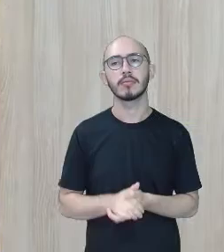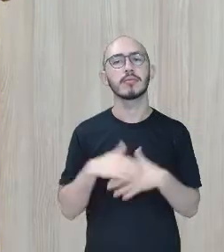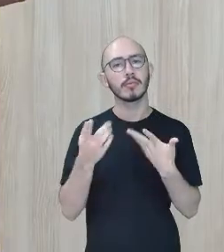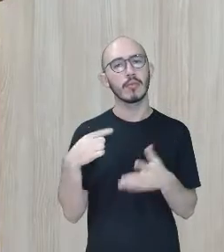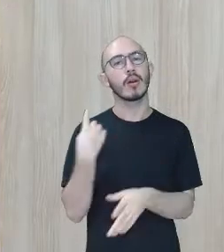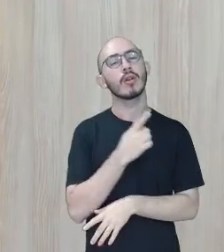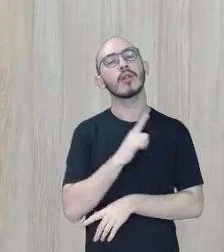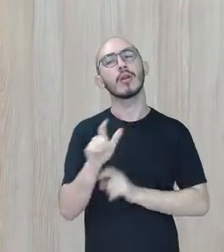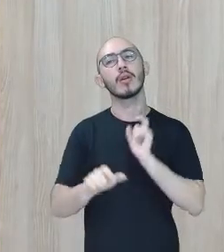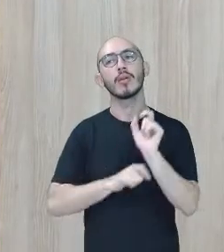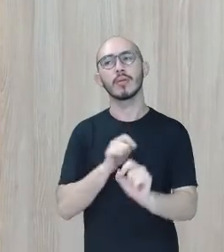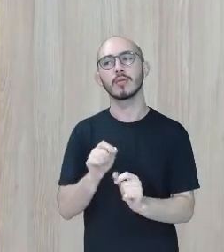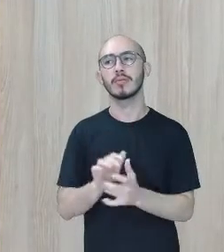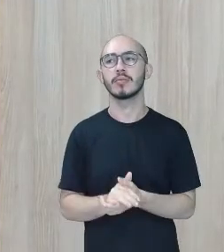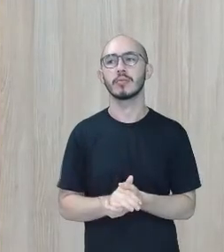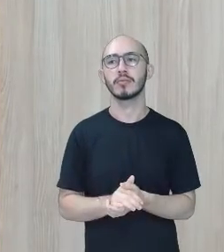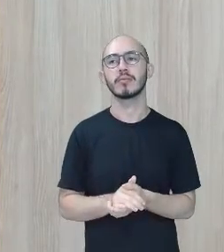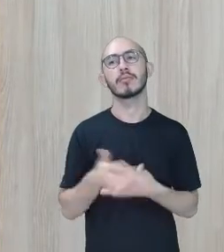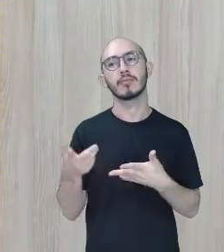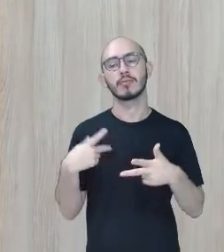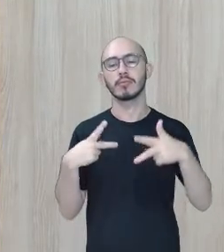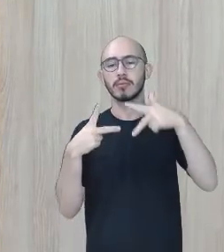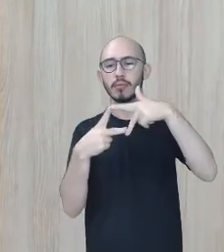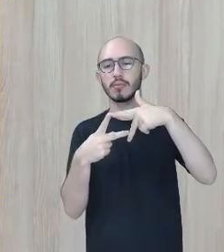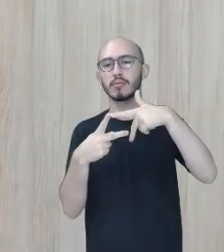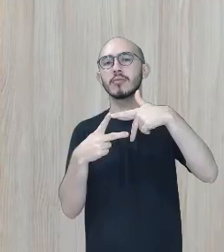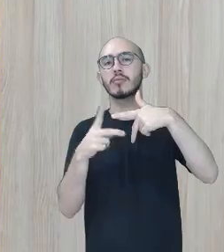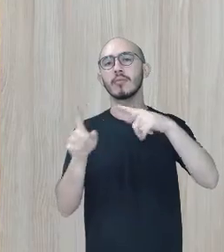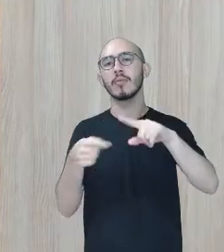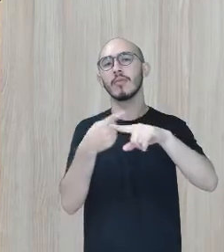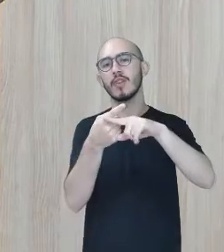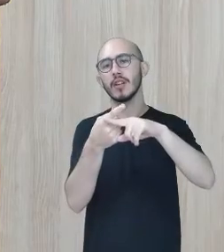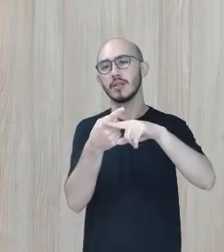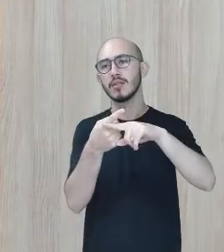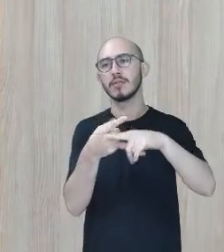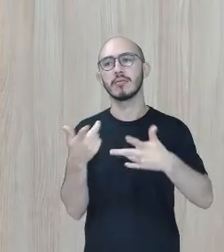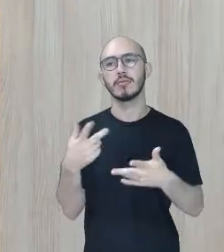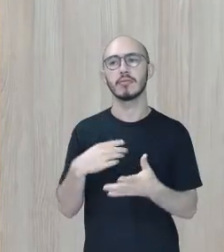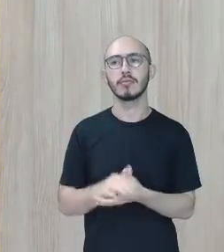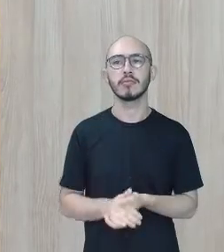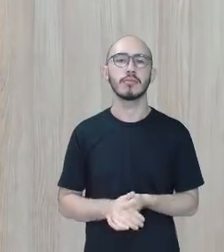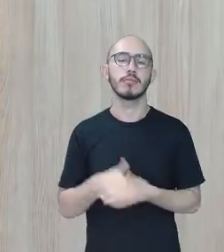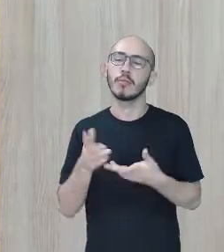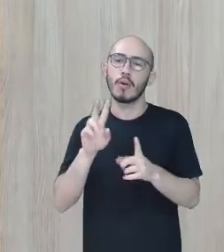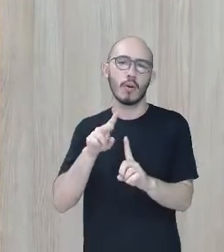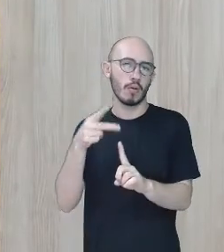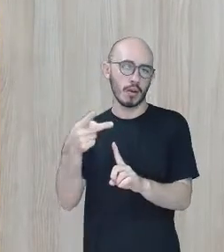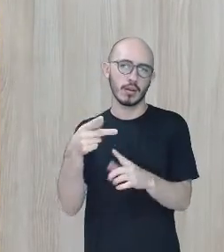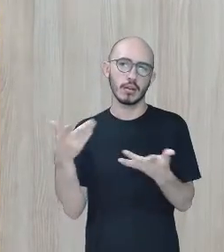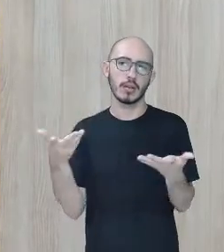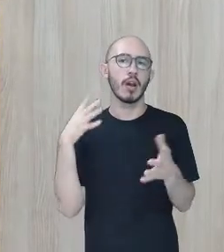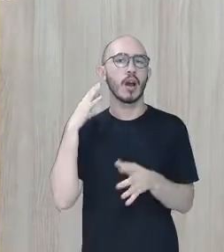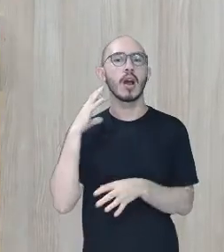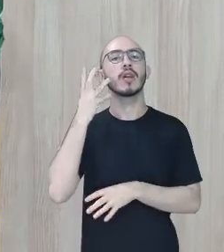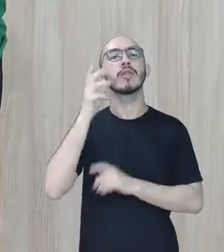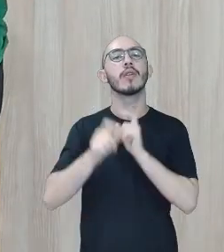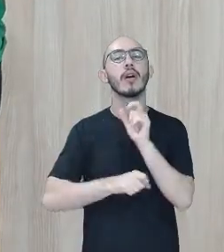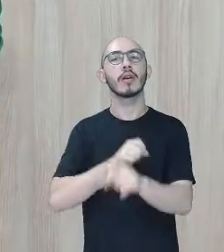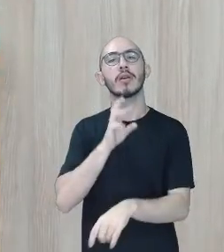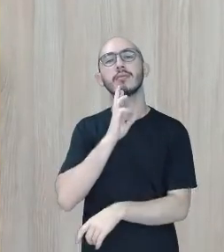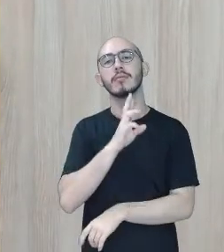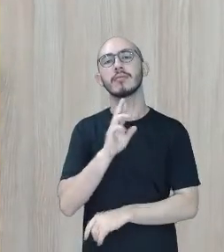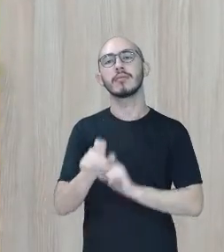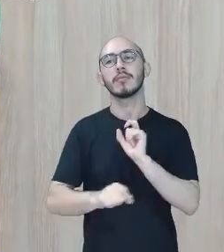a gente tem aí lado vezes lado, que é o lado elevado ao quadrado. Resolvemos e encontramos